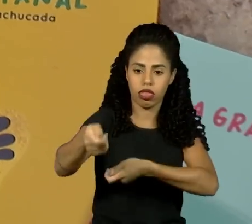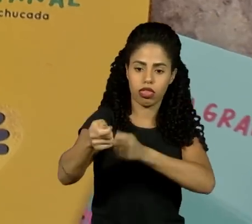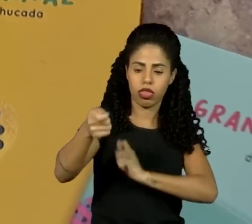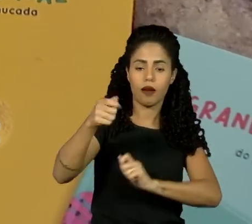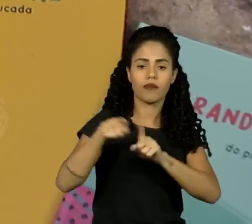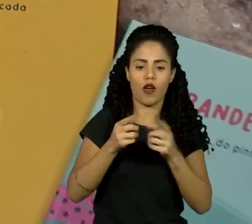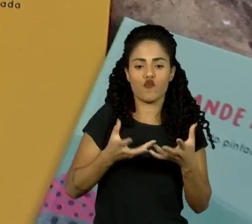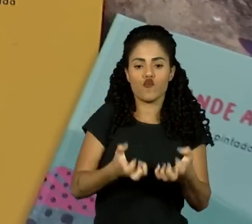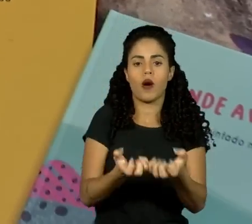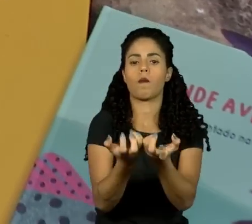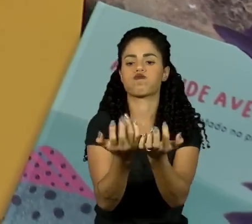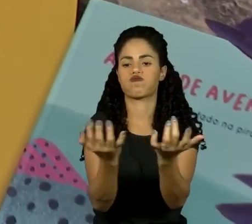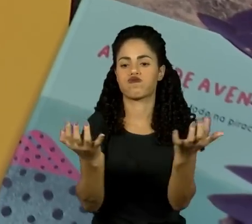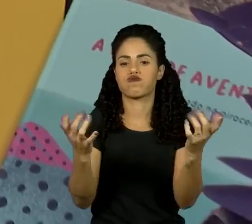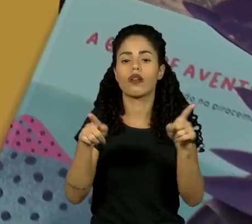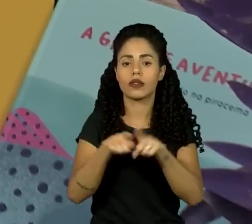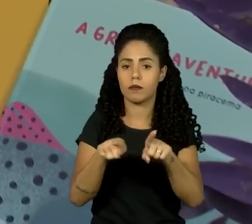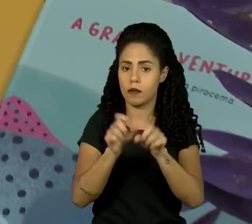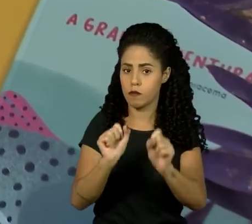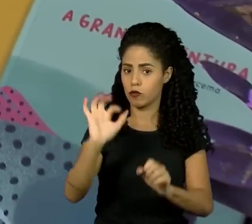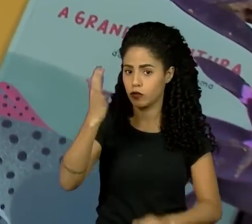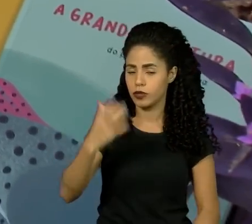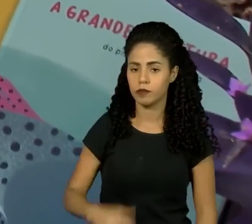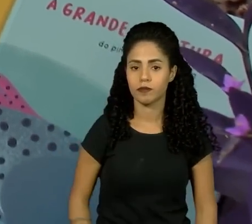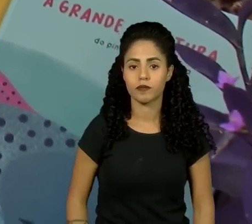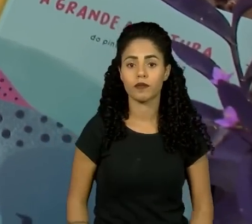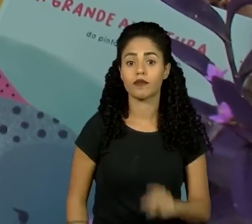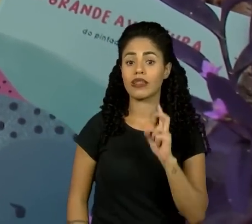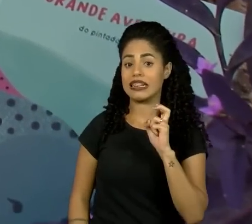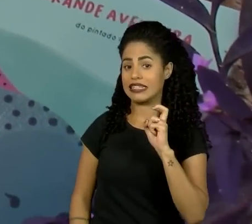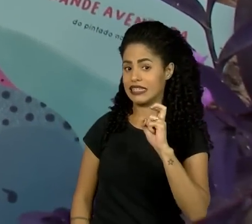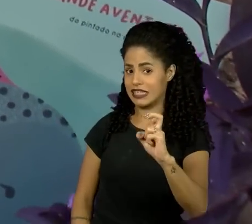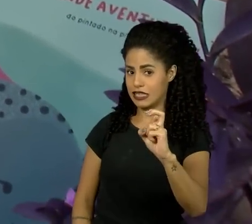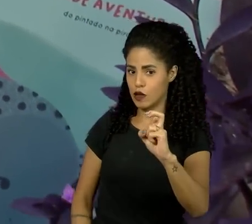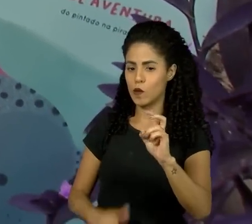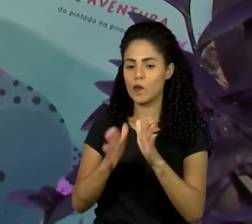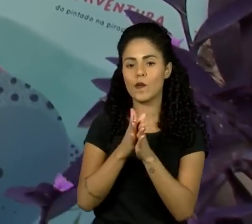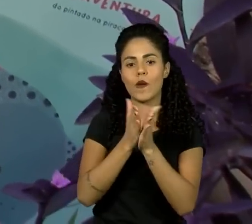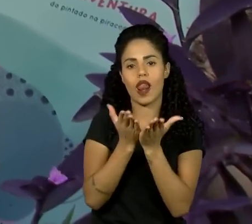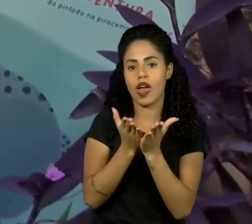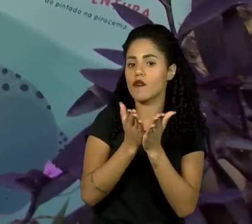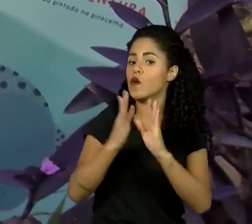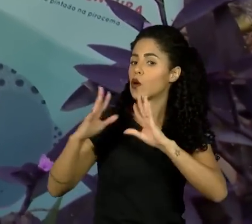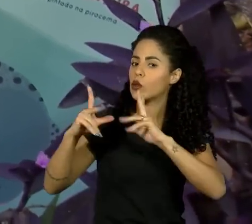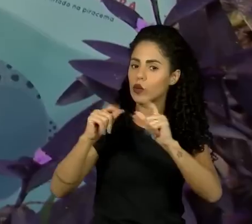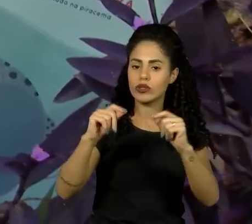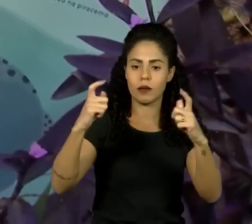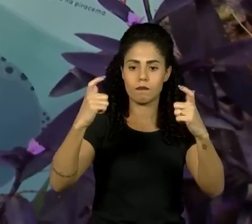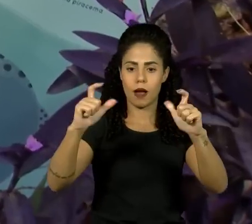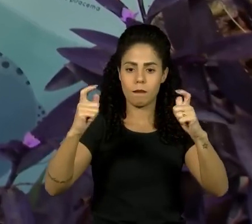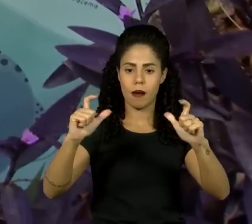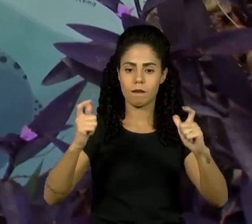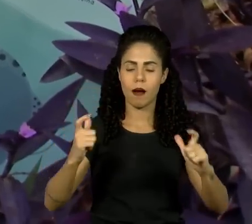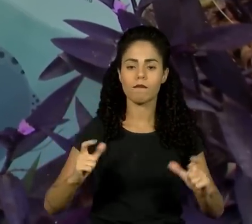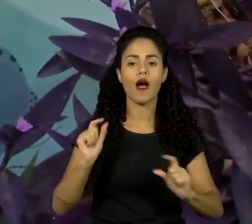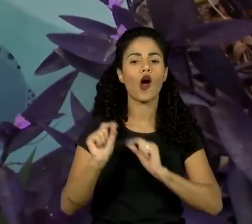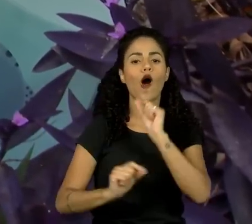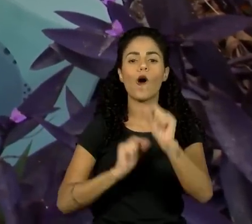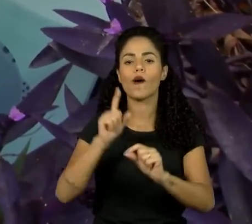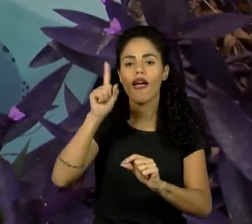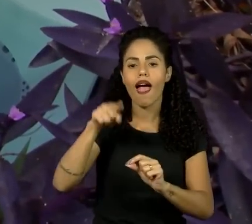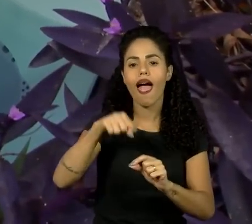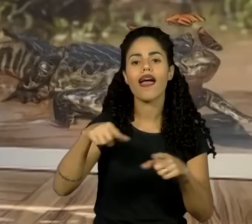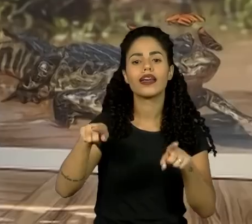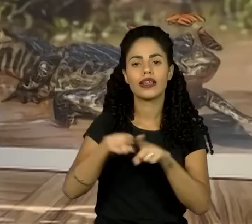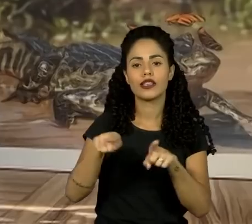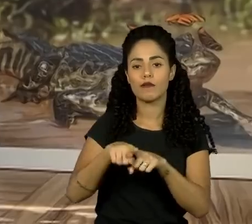e incêndios. São 5 livros infantis, todos escritos em versos, e eles são escritos na voz